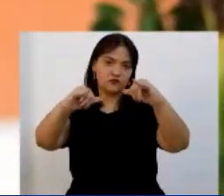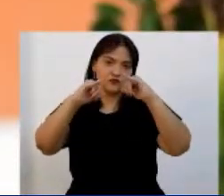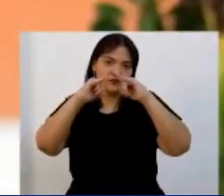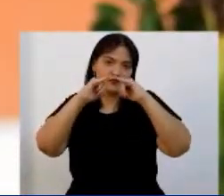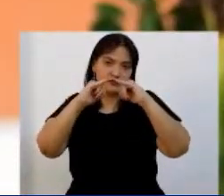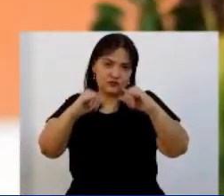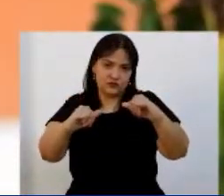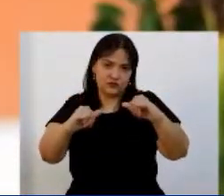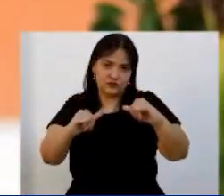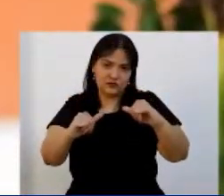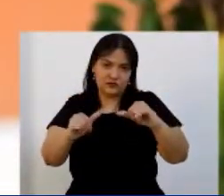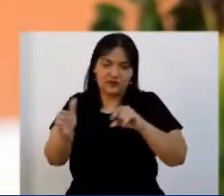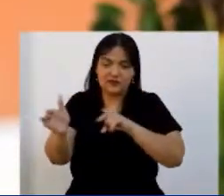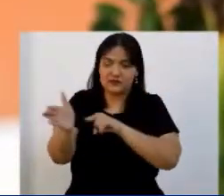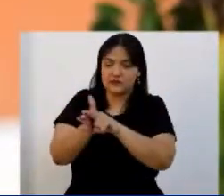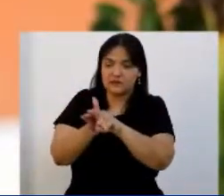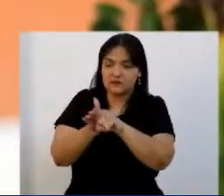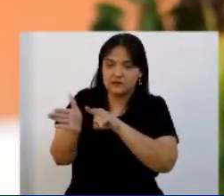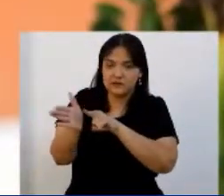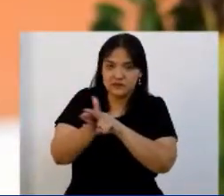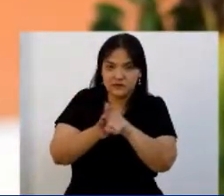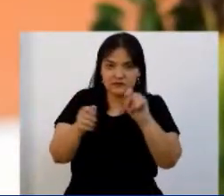desse conteúdo produzido